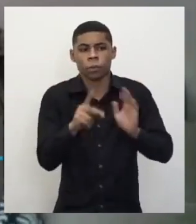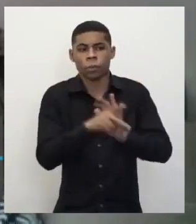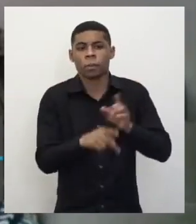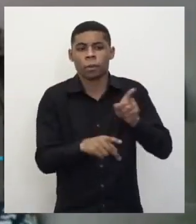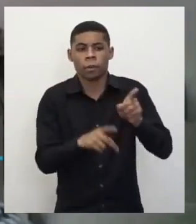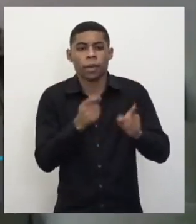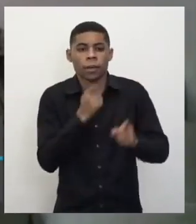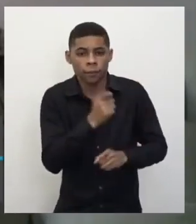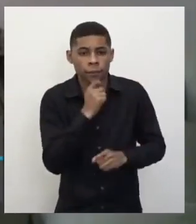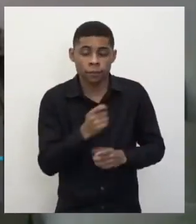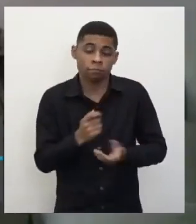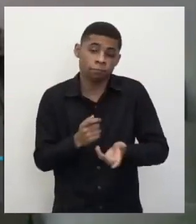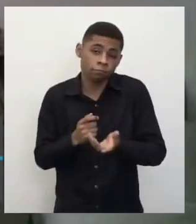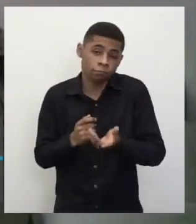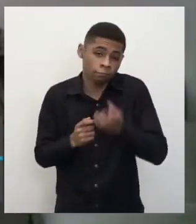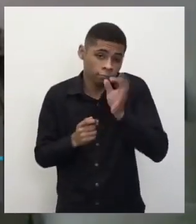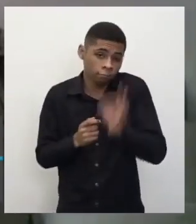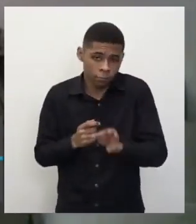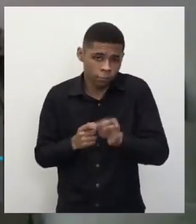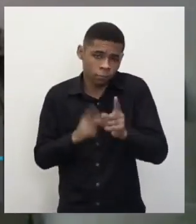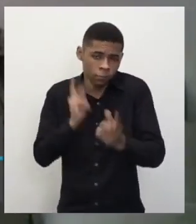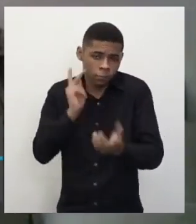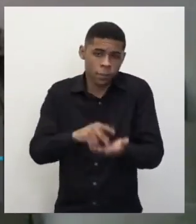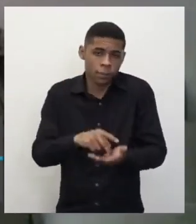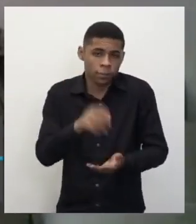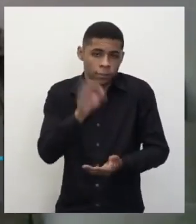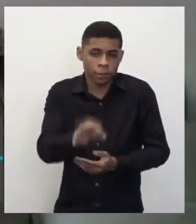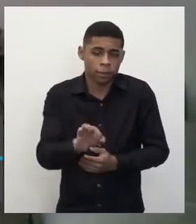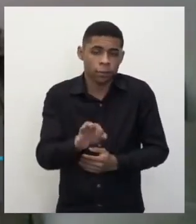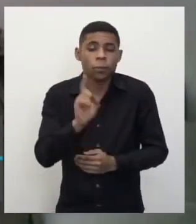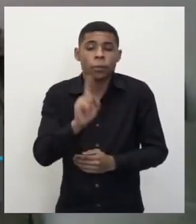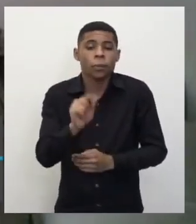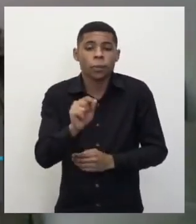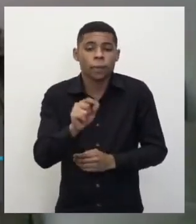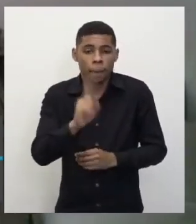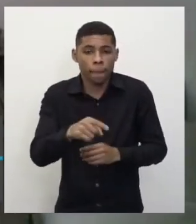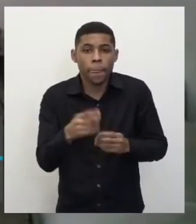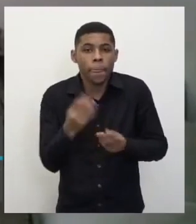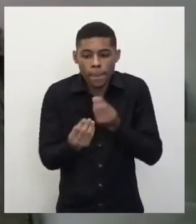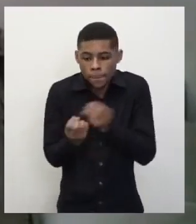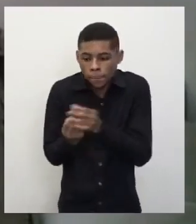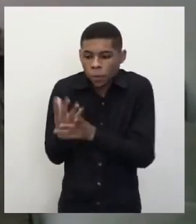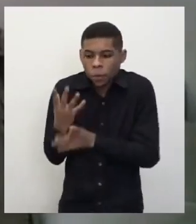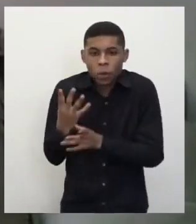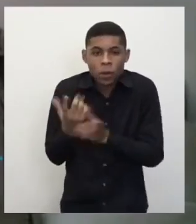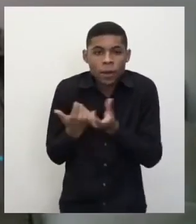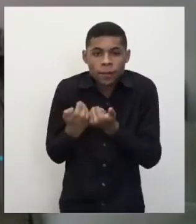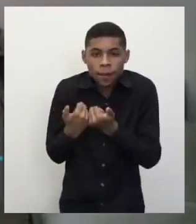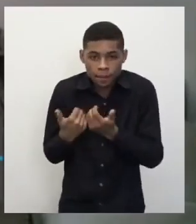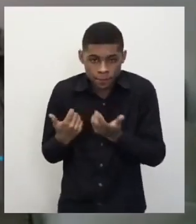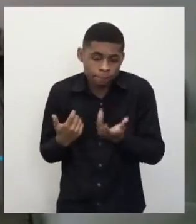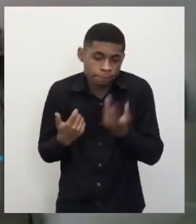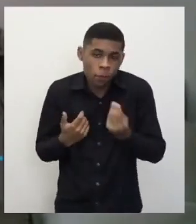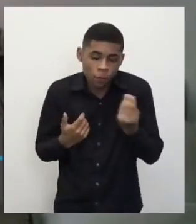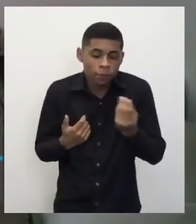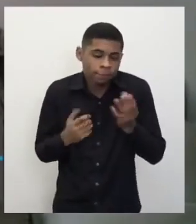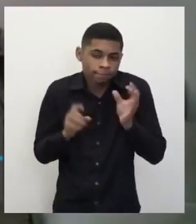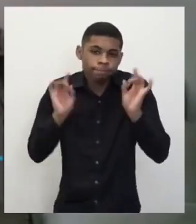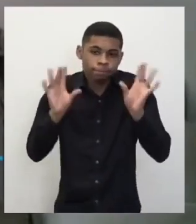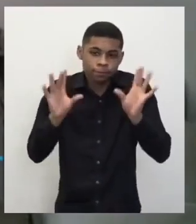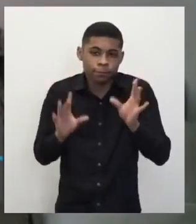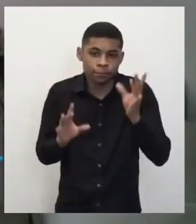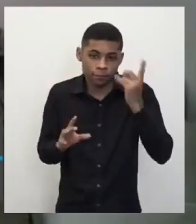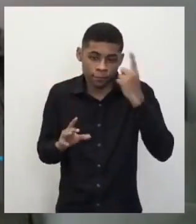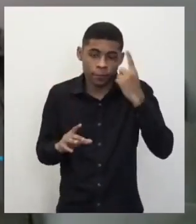De fato, vocês estão colocando aí direitinho, é o processo de criação de games, e em específico aí,